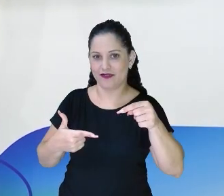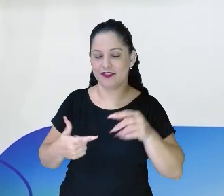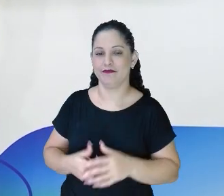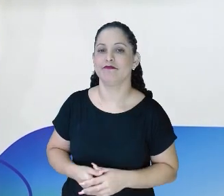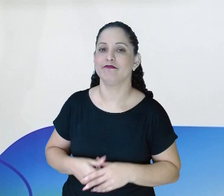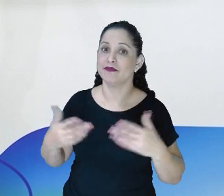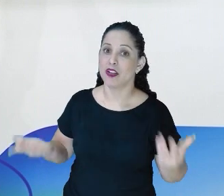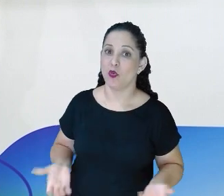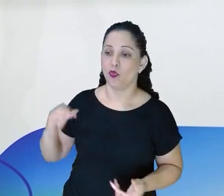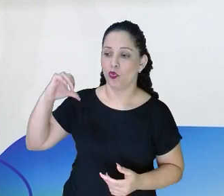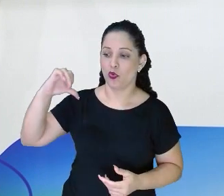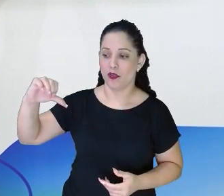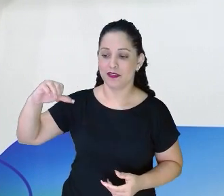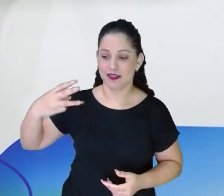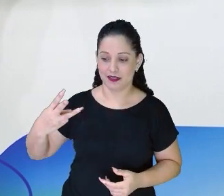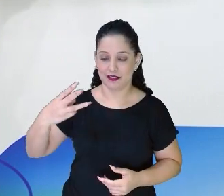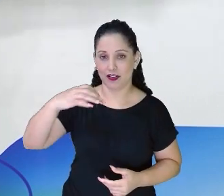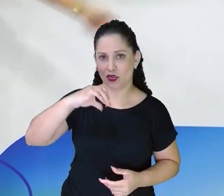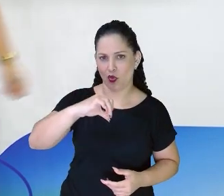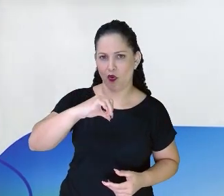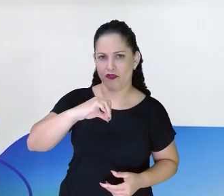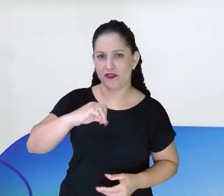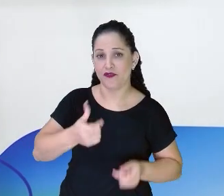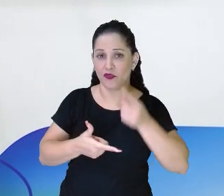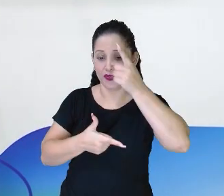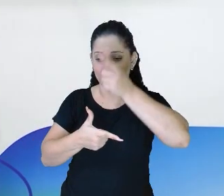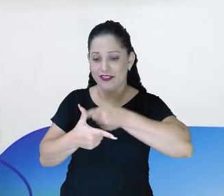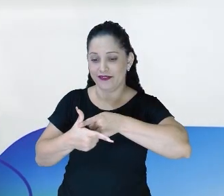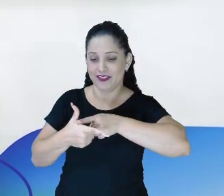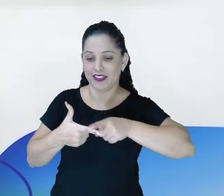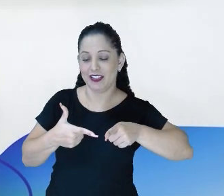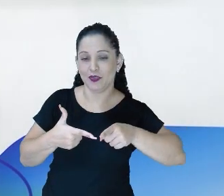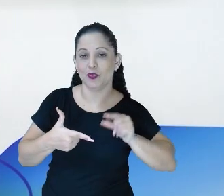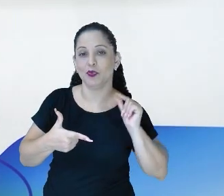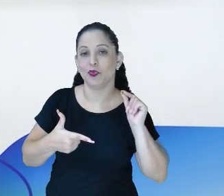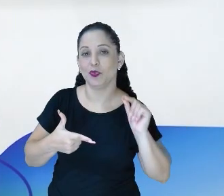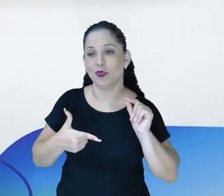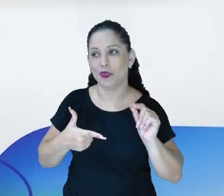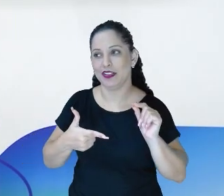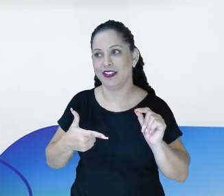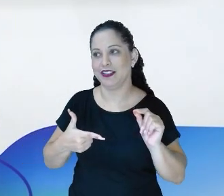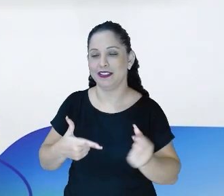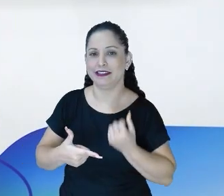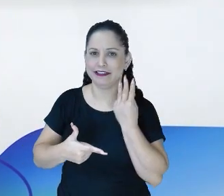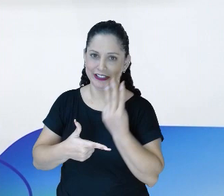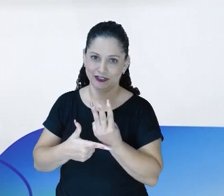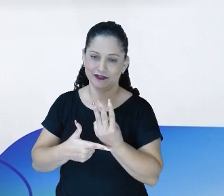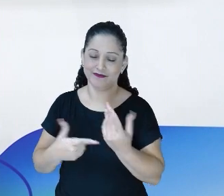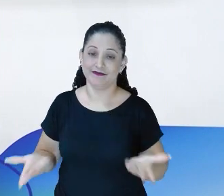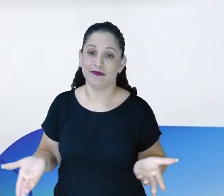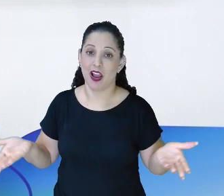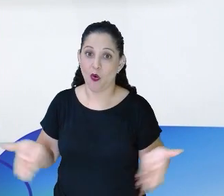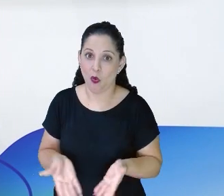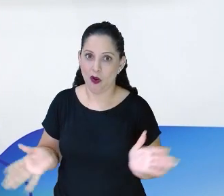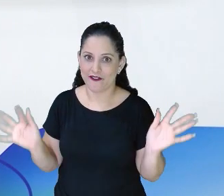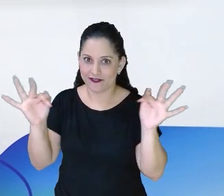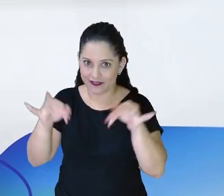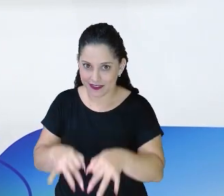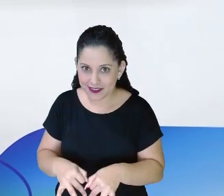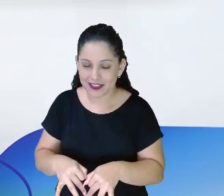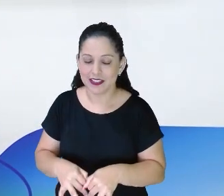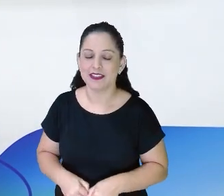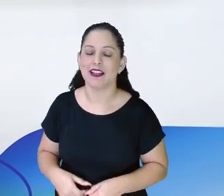esses R$ 939 foi dividido em 3 vezes. E para fechar, né, para